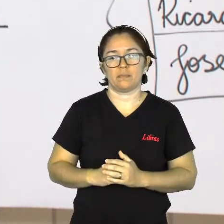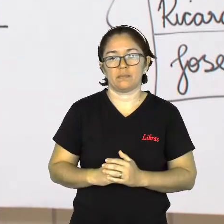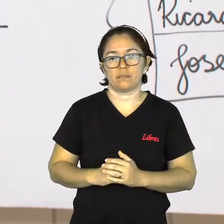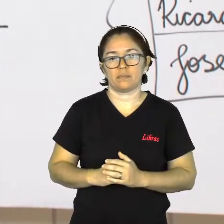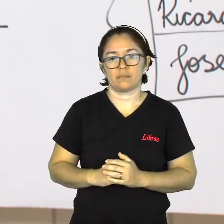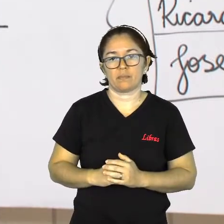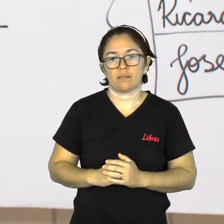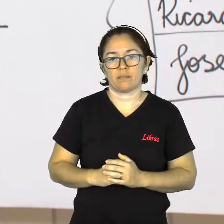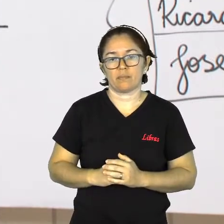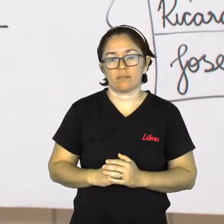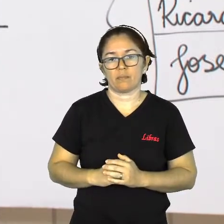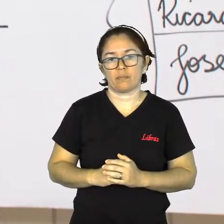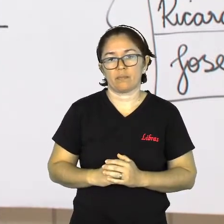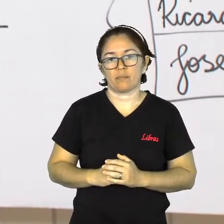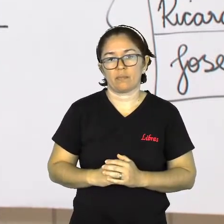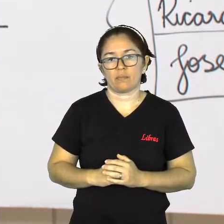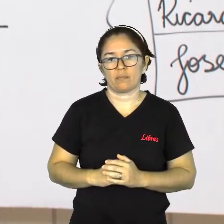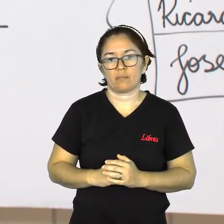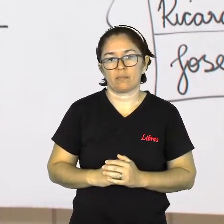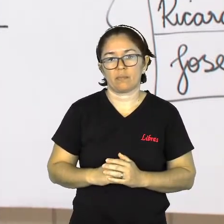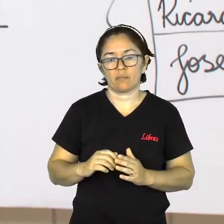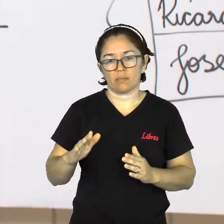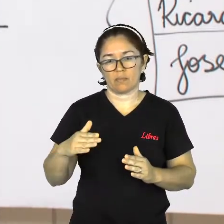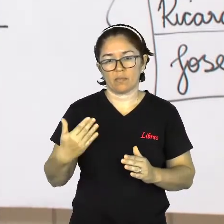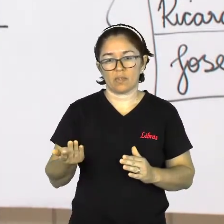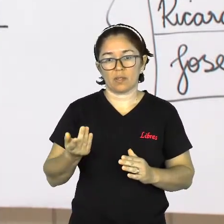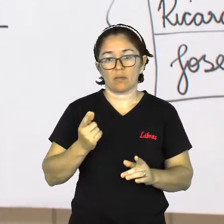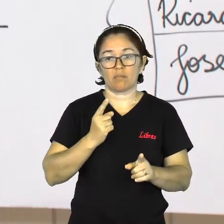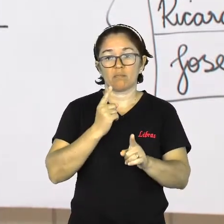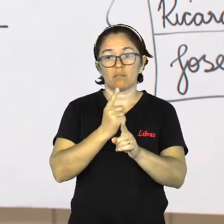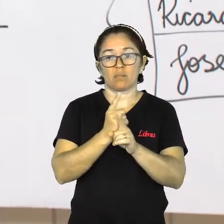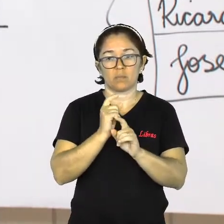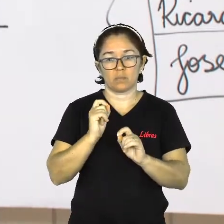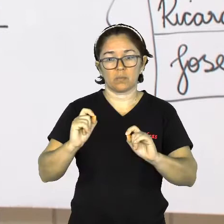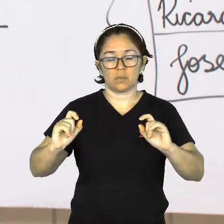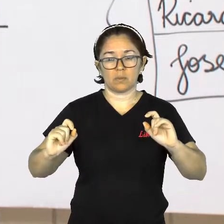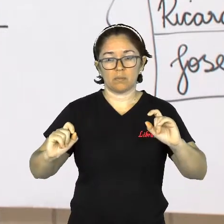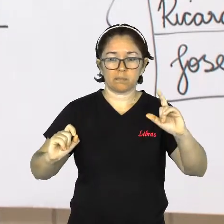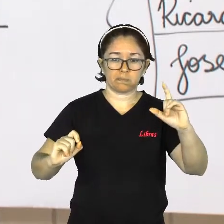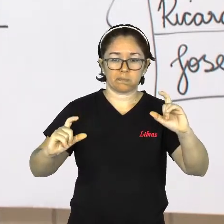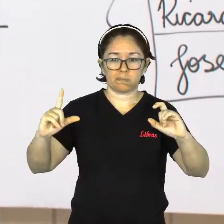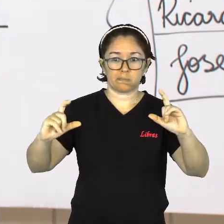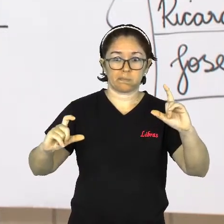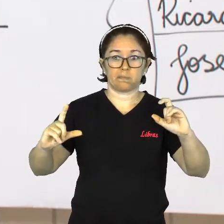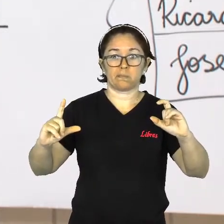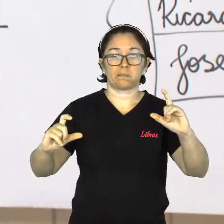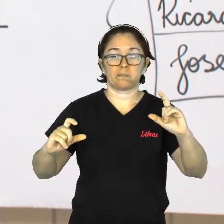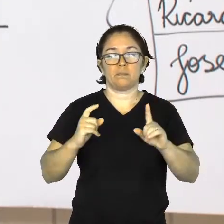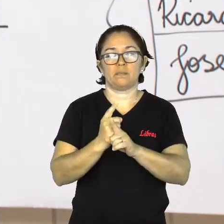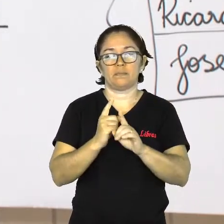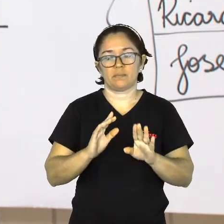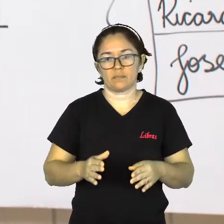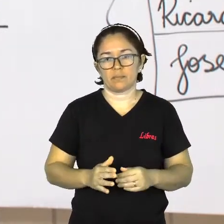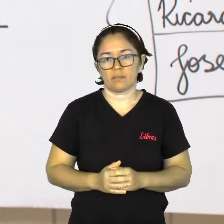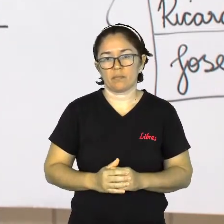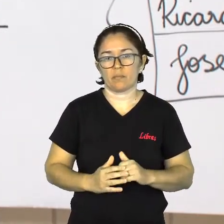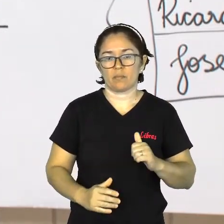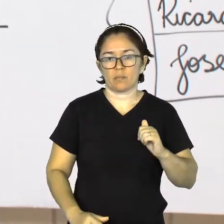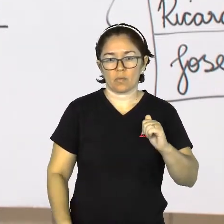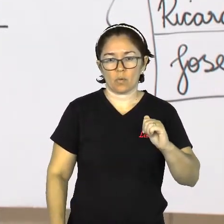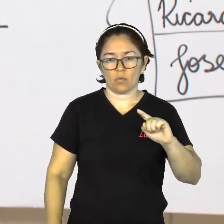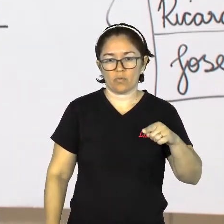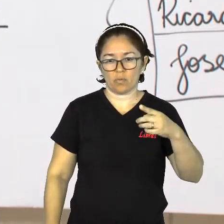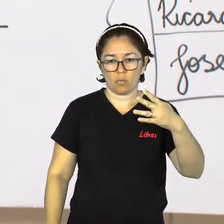eliminei aqui. Na parte decimal já me disse quem é maior. Então, quem é maior? 1 inteiro e